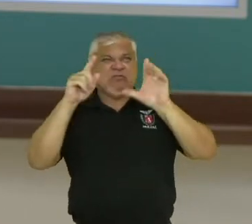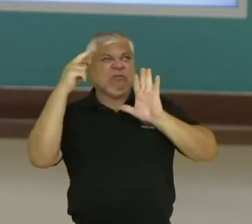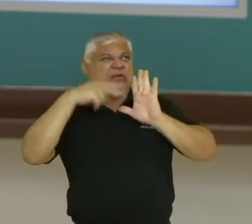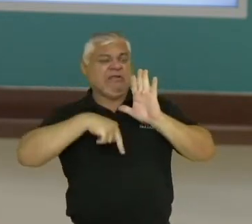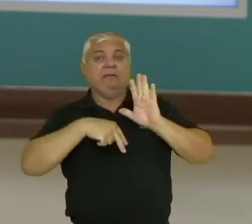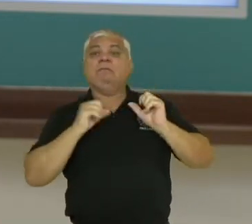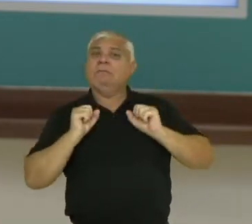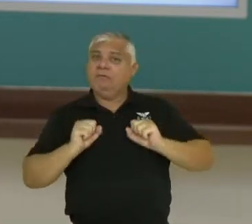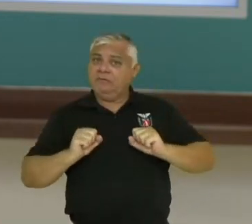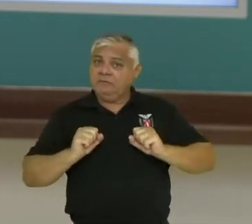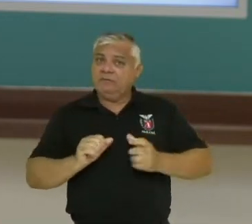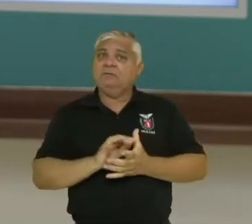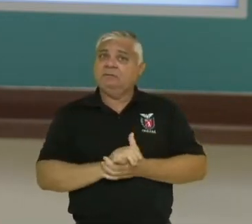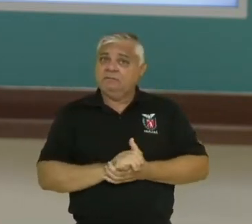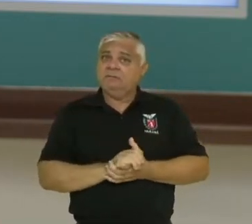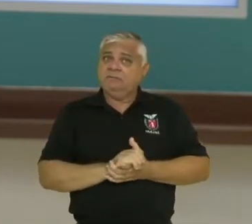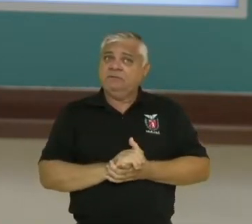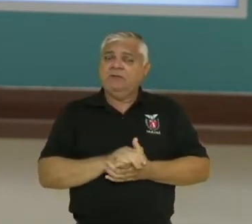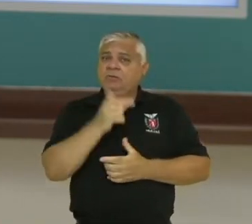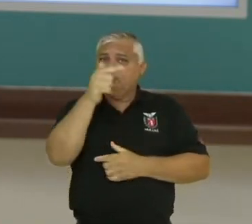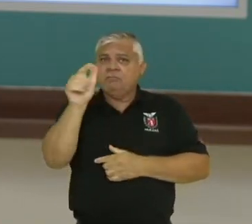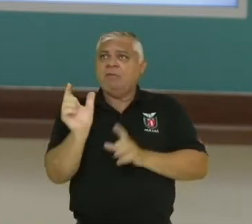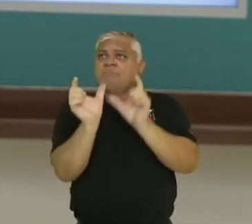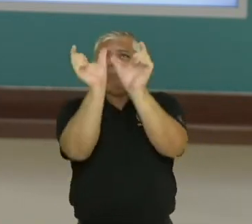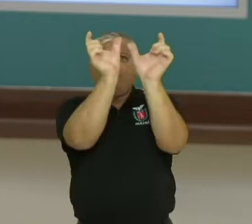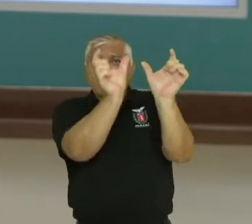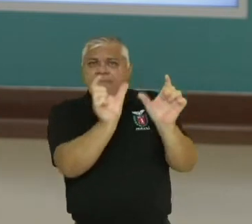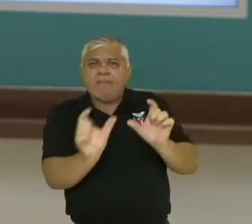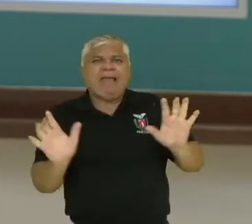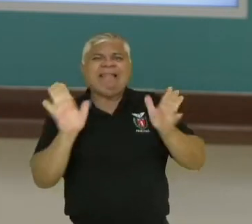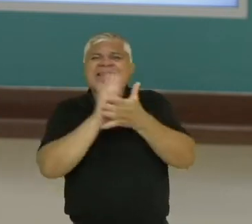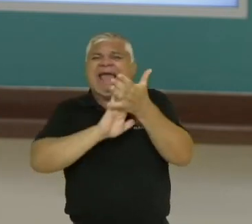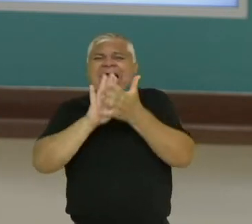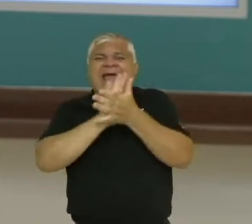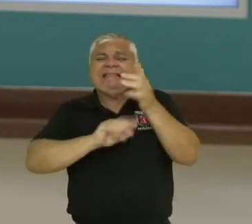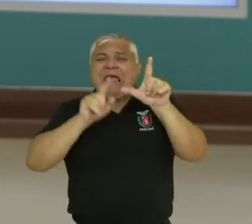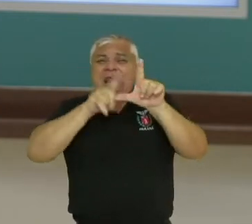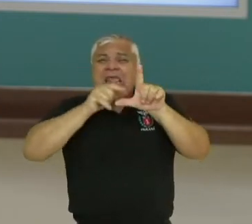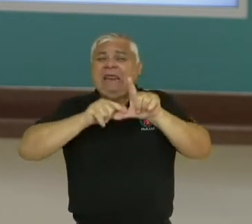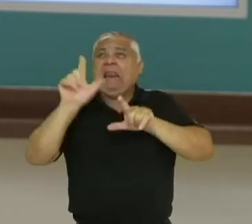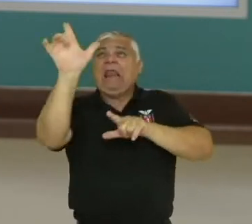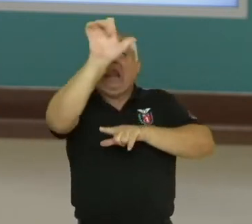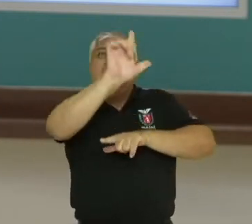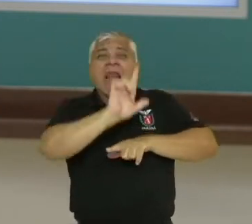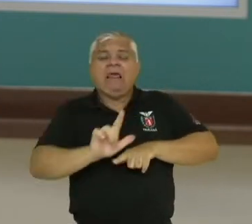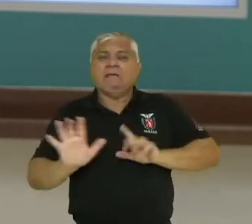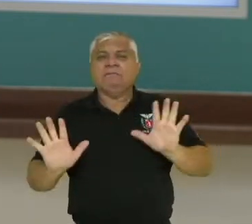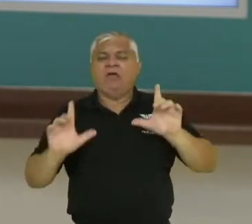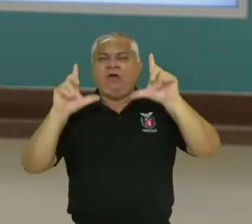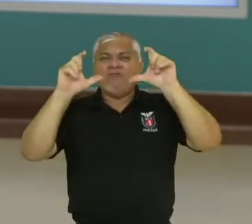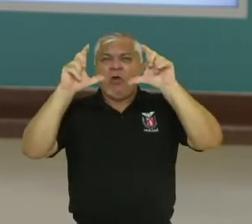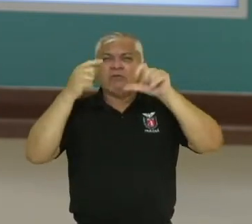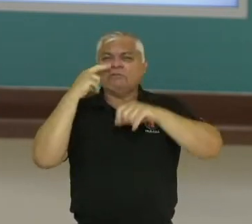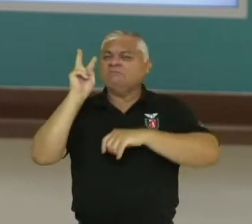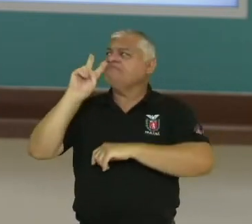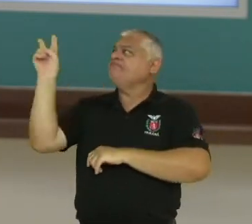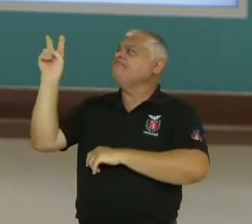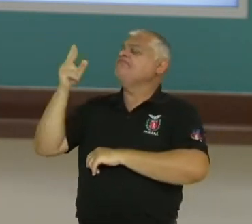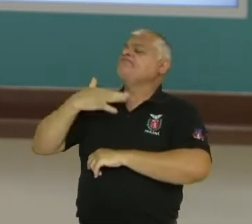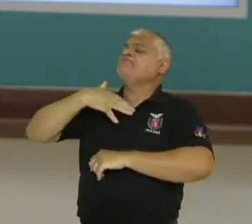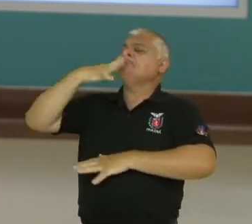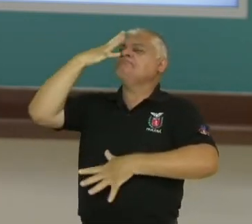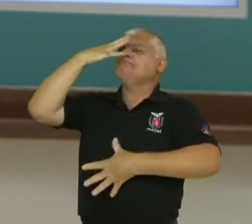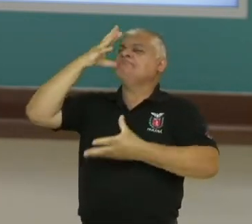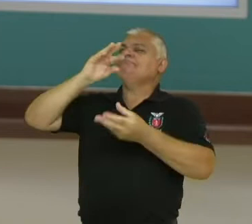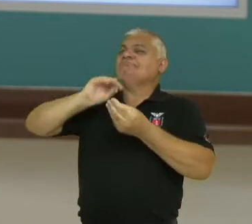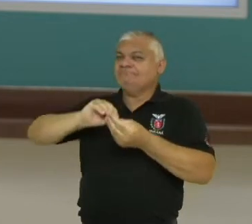pode. Embora não tenha nenhuma palavra, nenhuma letra na imagem, a gente consegue ter uma noção do que